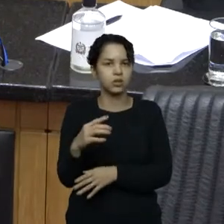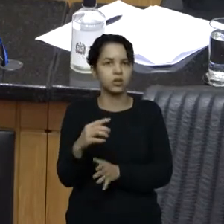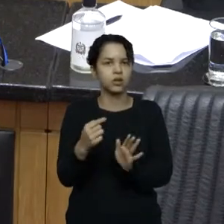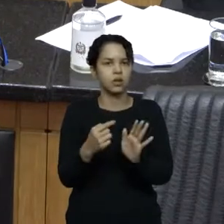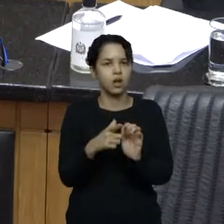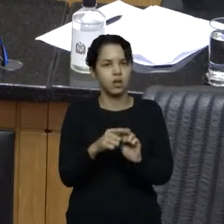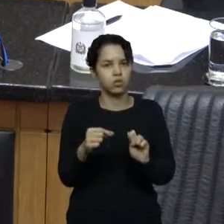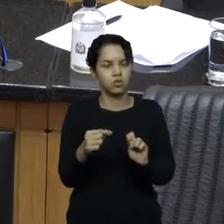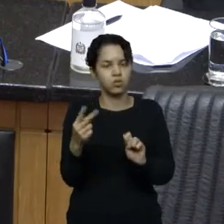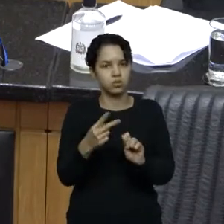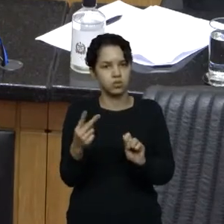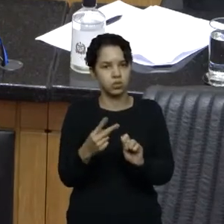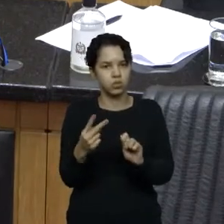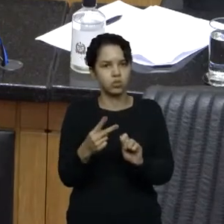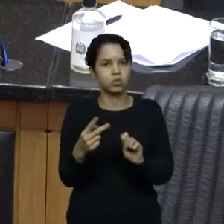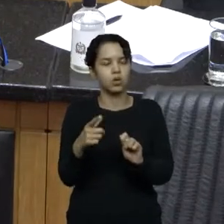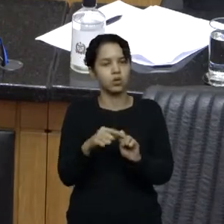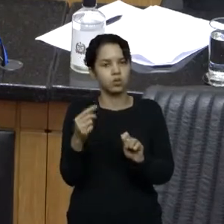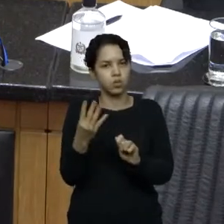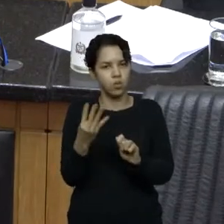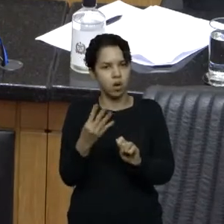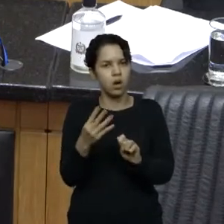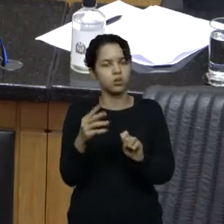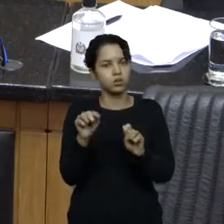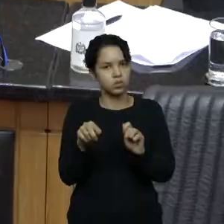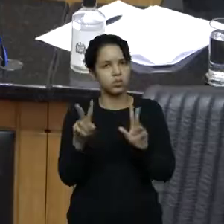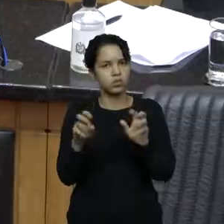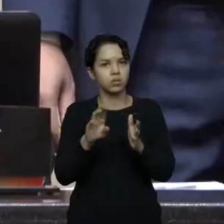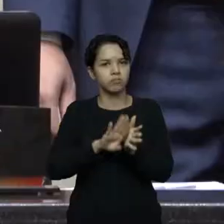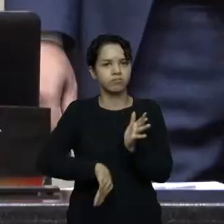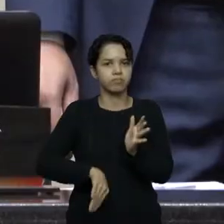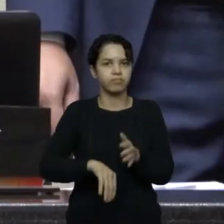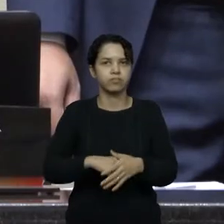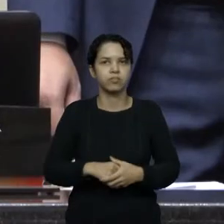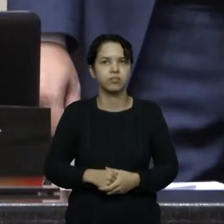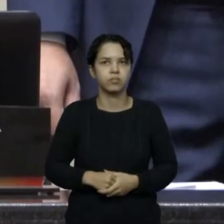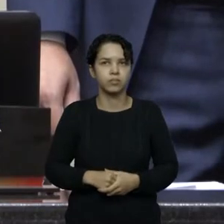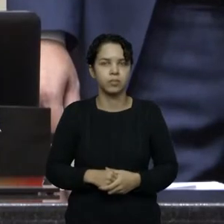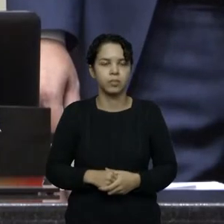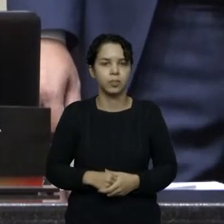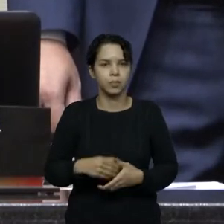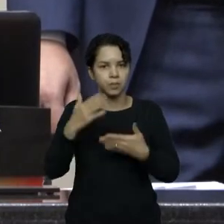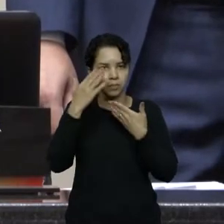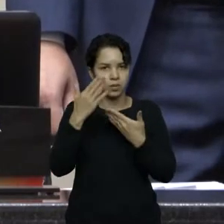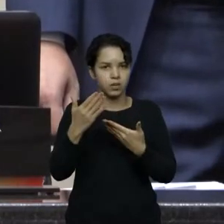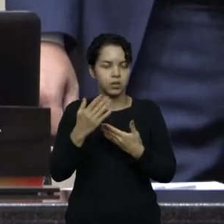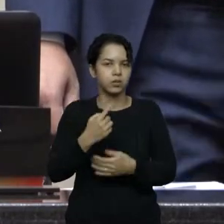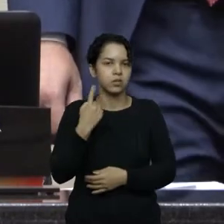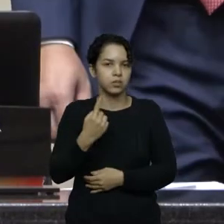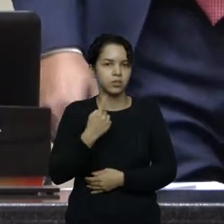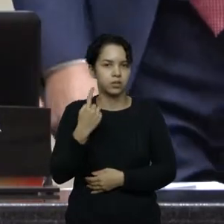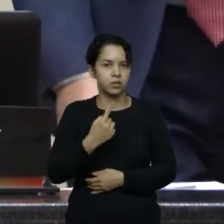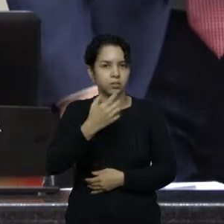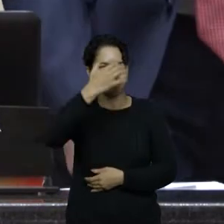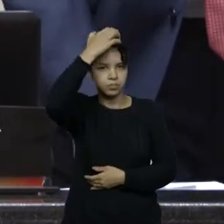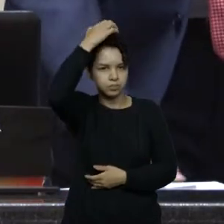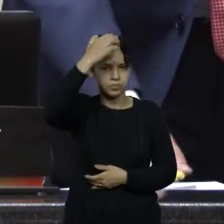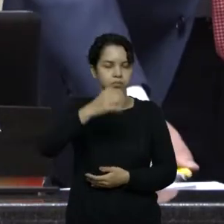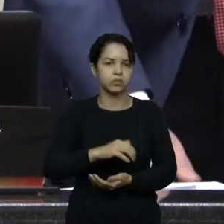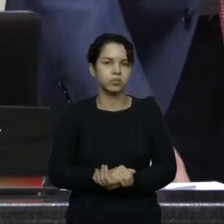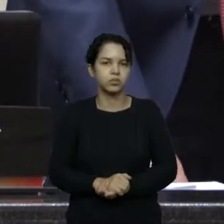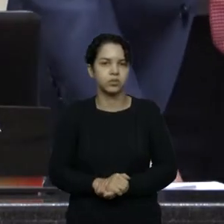do artigo 2º e do quarto que fala justamente sobre isso Obrigado prazer obrigado o deputado Coronel o cilinho